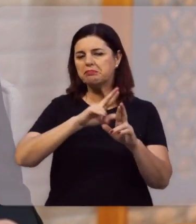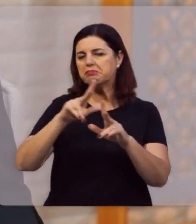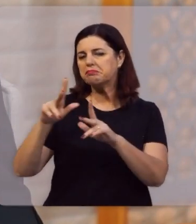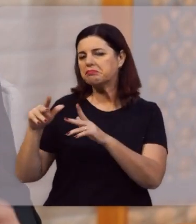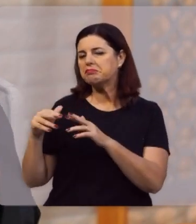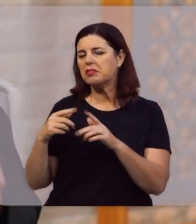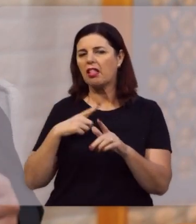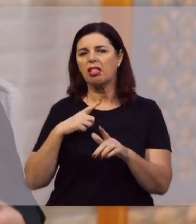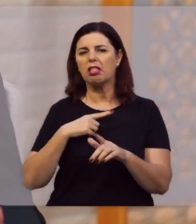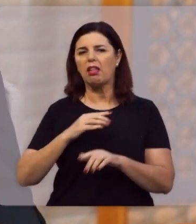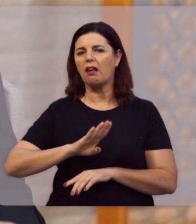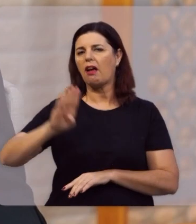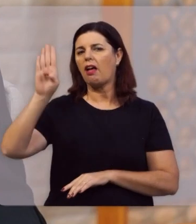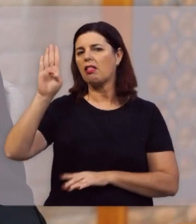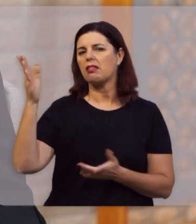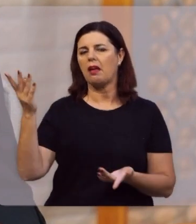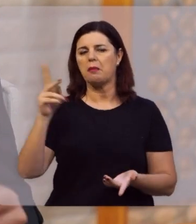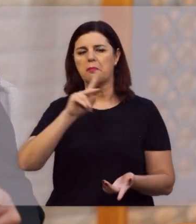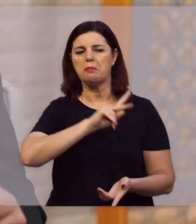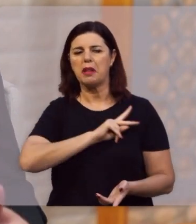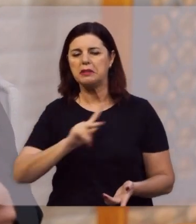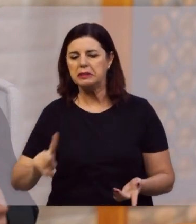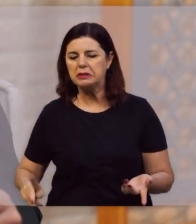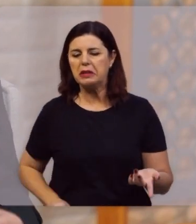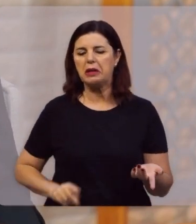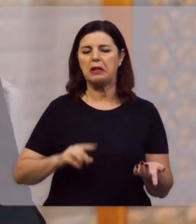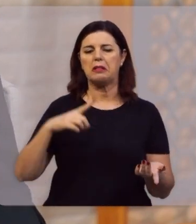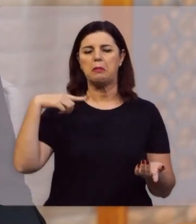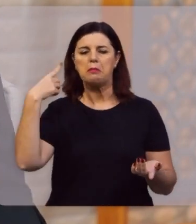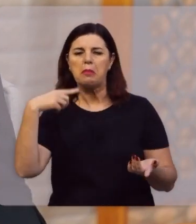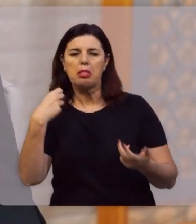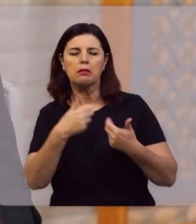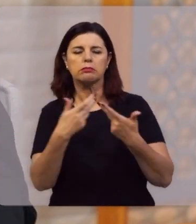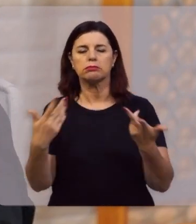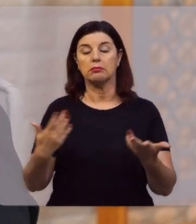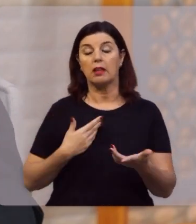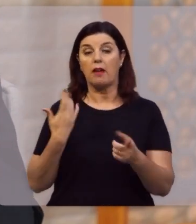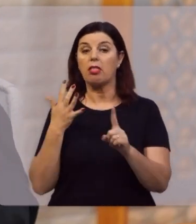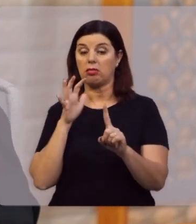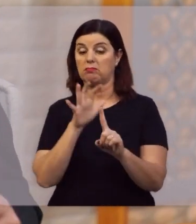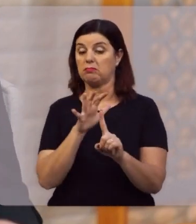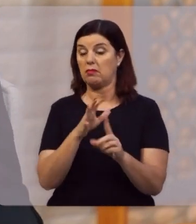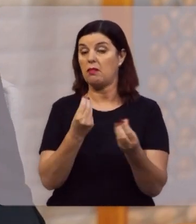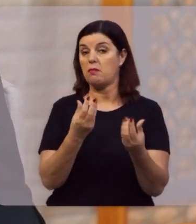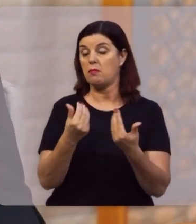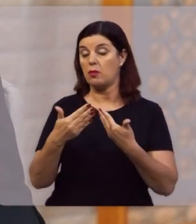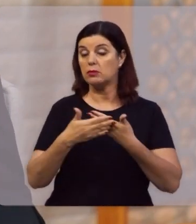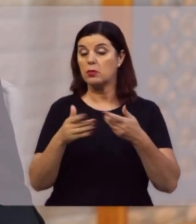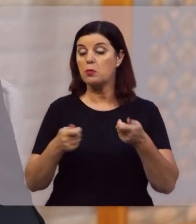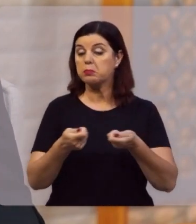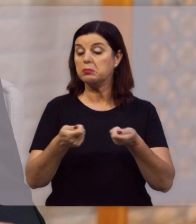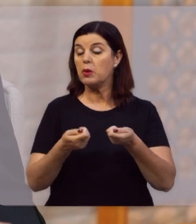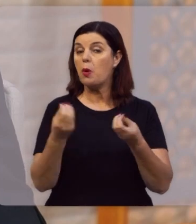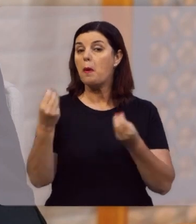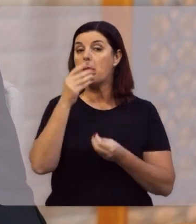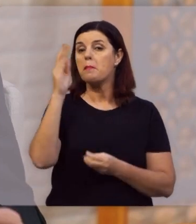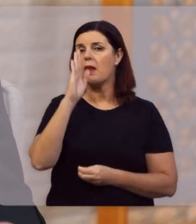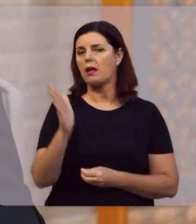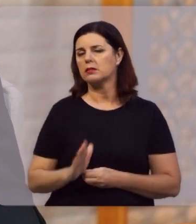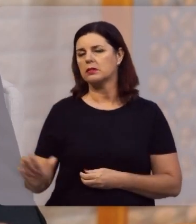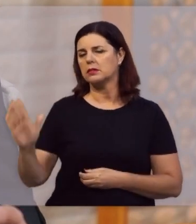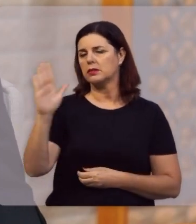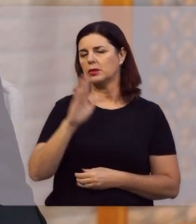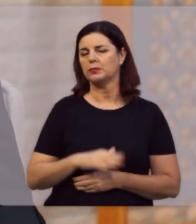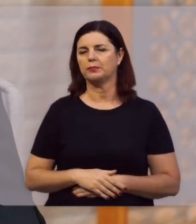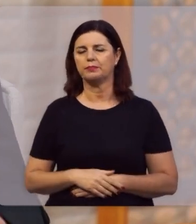diversos carros que terão então importância influência muito grande para os caminhos para os rumos do nosso país ao longo